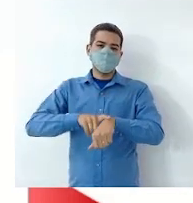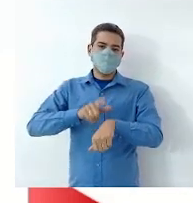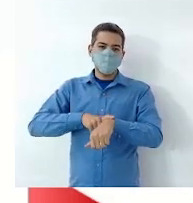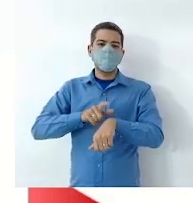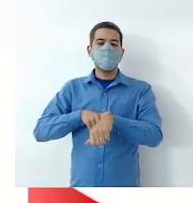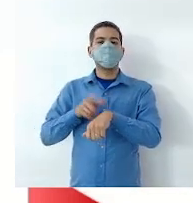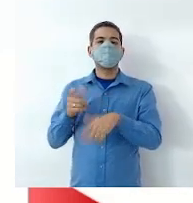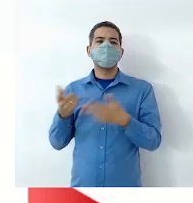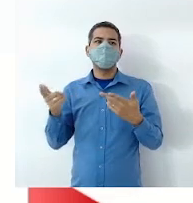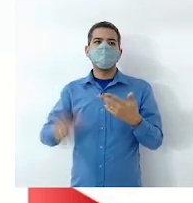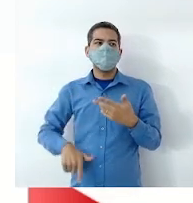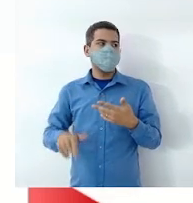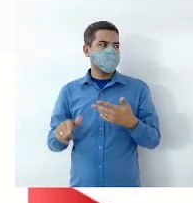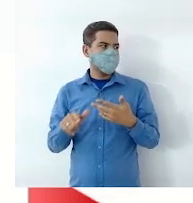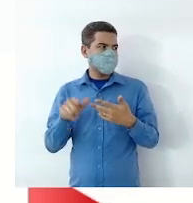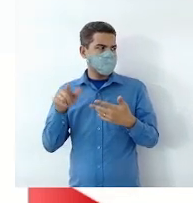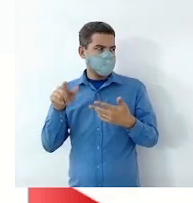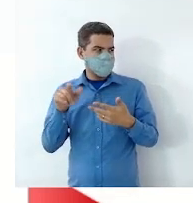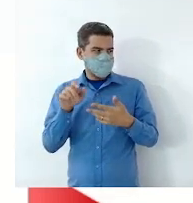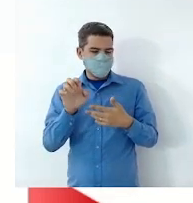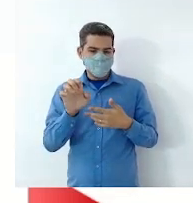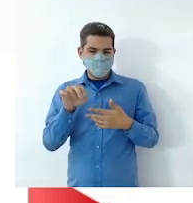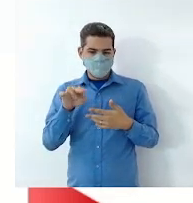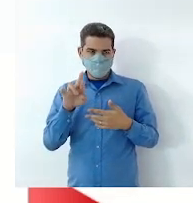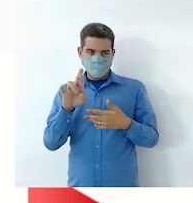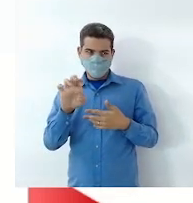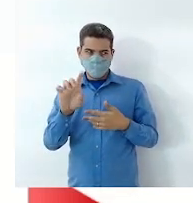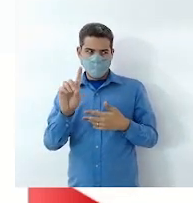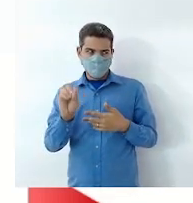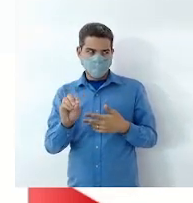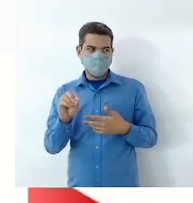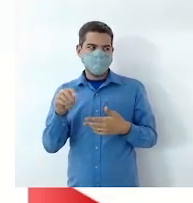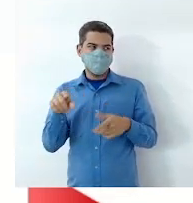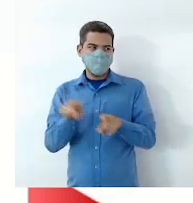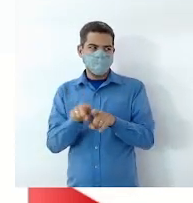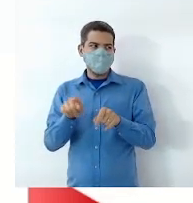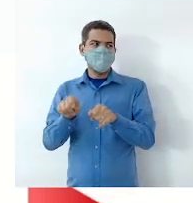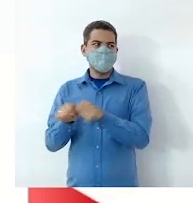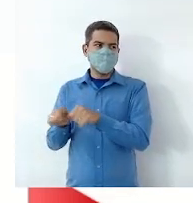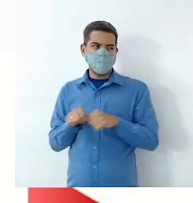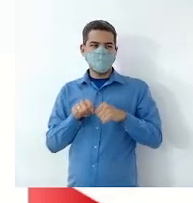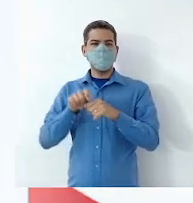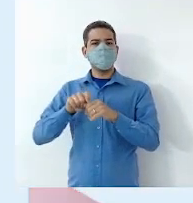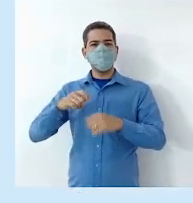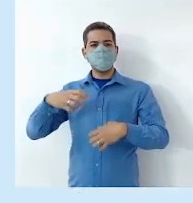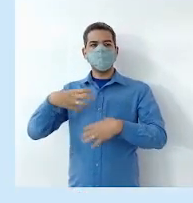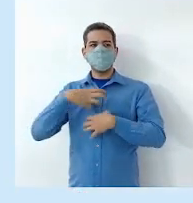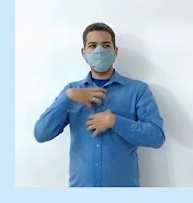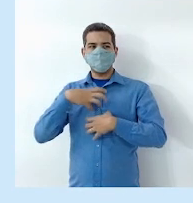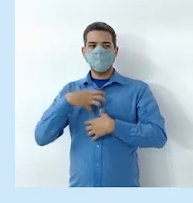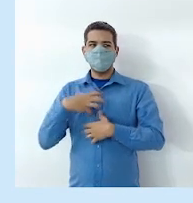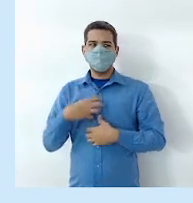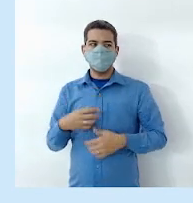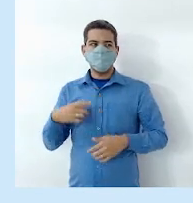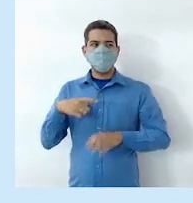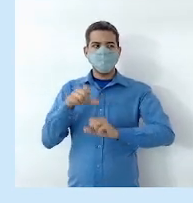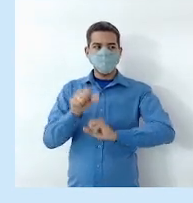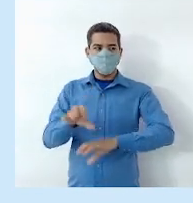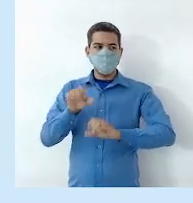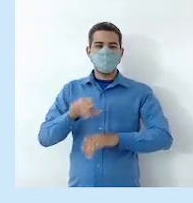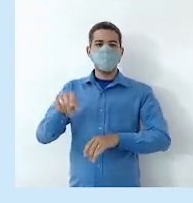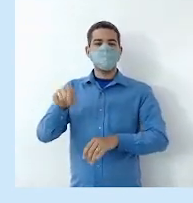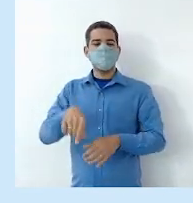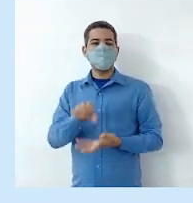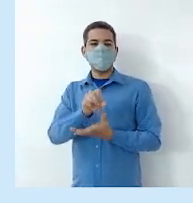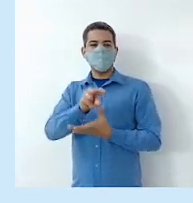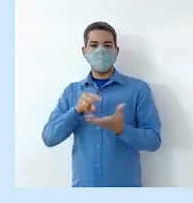enredo e o seu papel na construção de sentidos. A gente até já trabalhou antes, em aulas aqui mesmo no